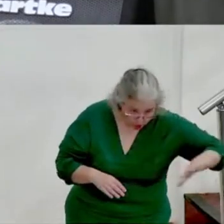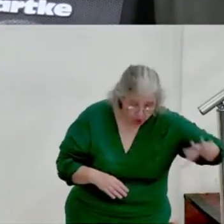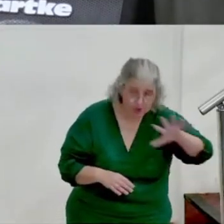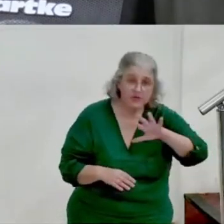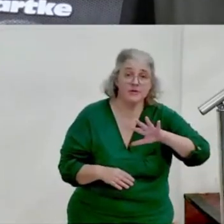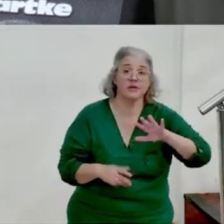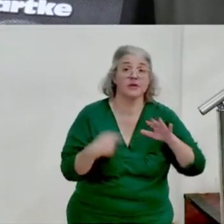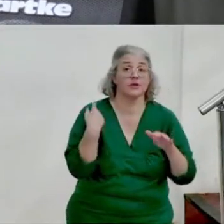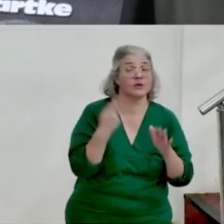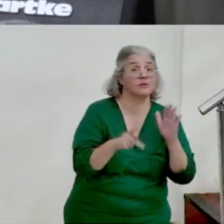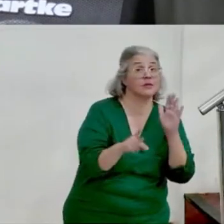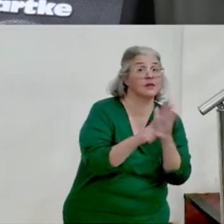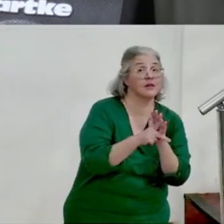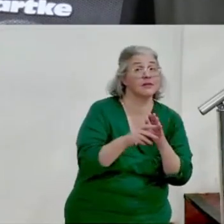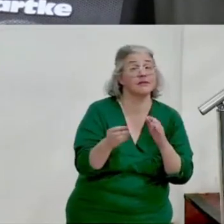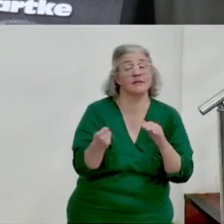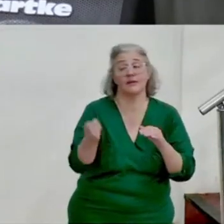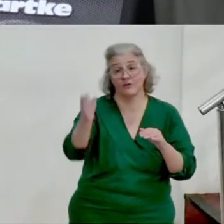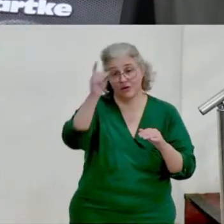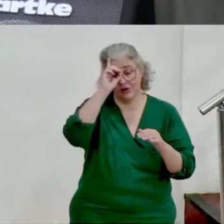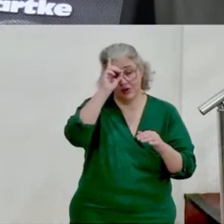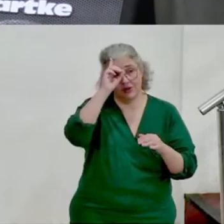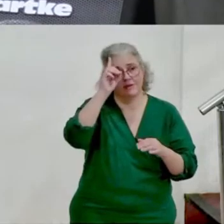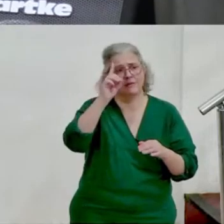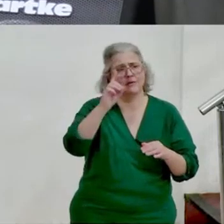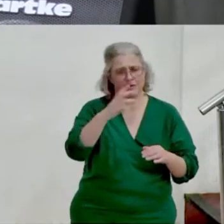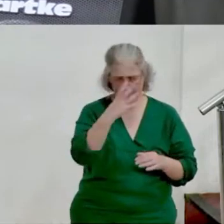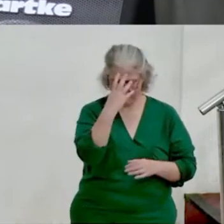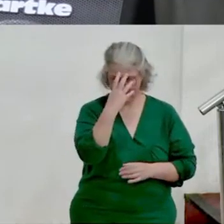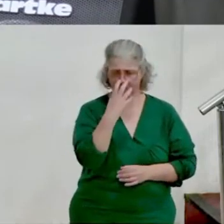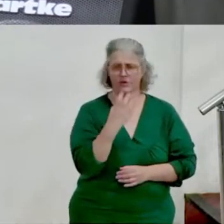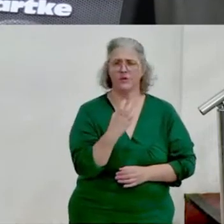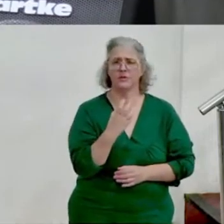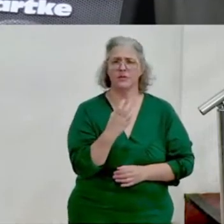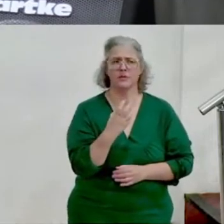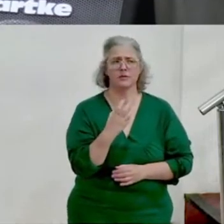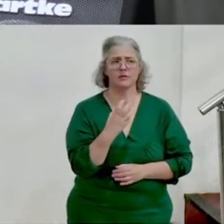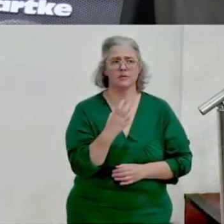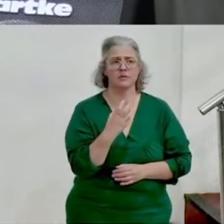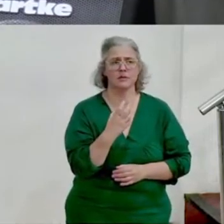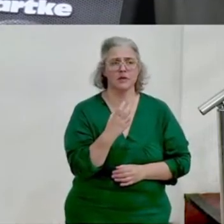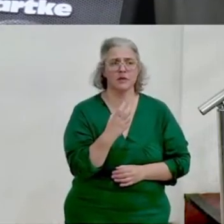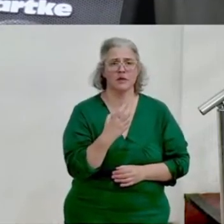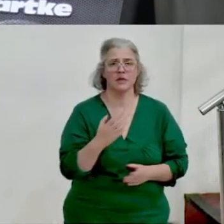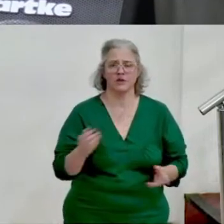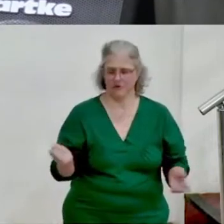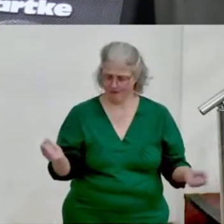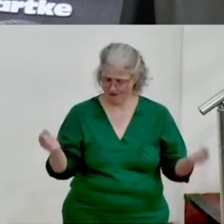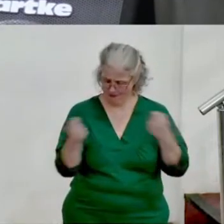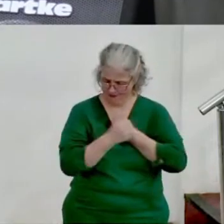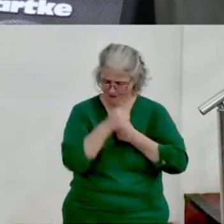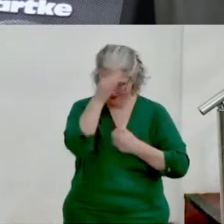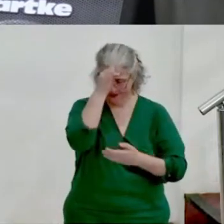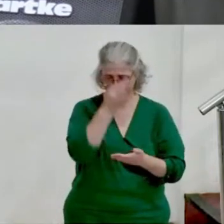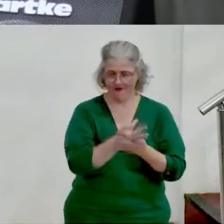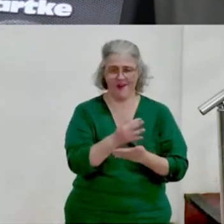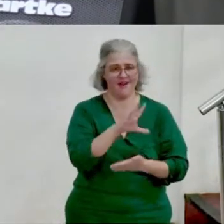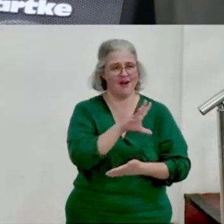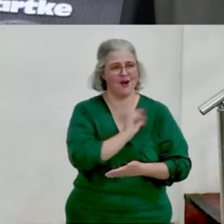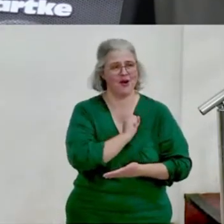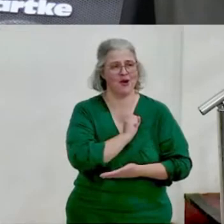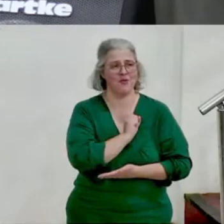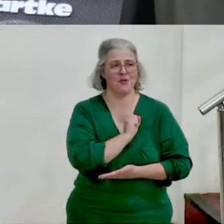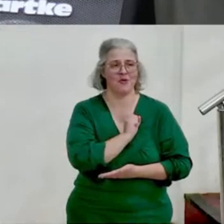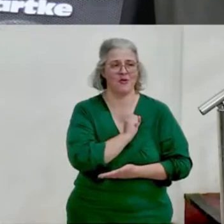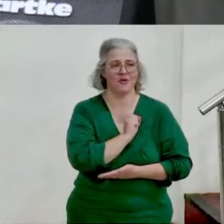do dia, sejamos sóbrios, revestindo-nos da couraça da fé e do amor, e